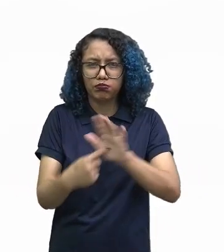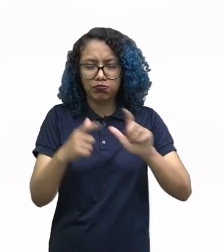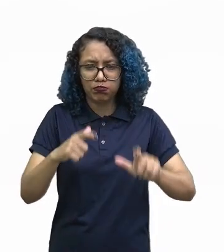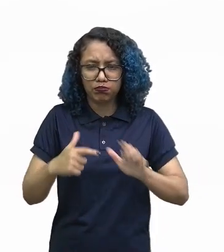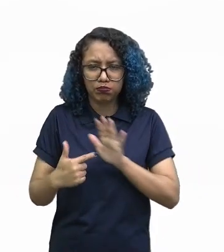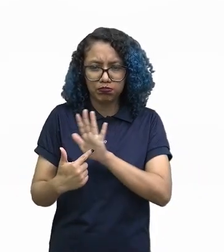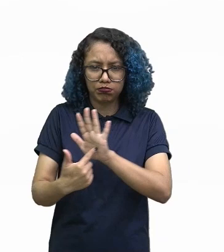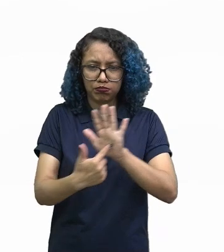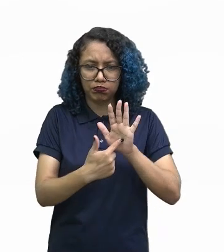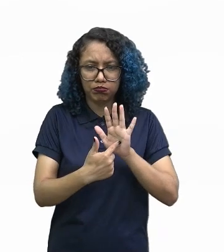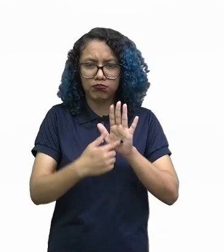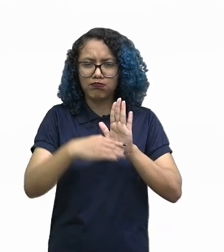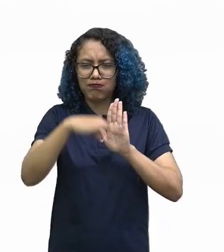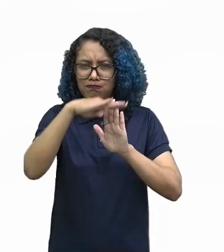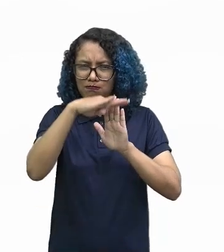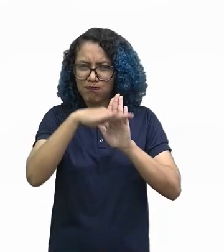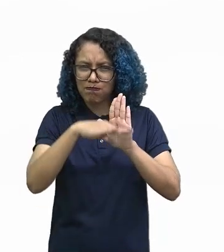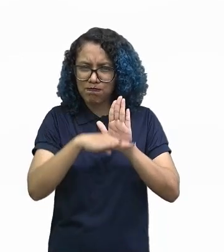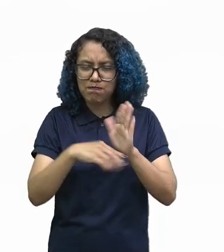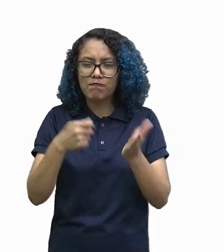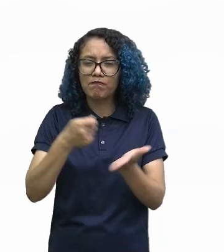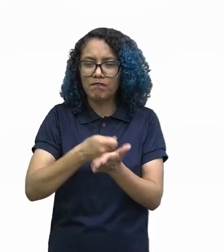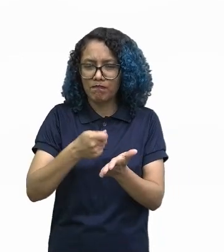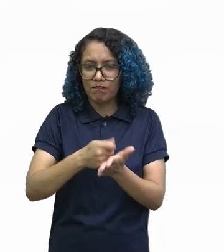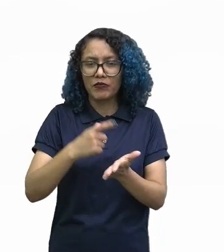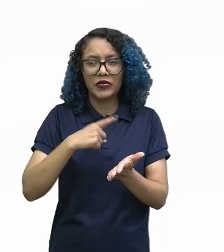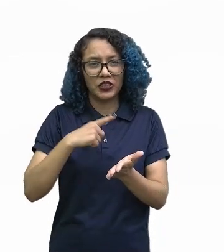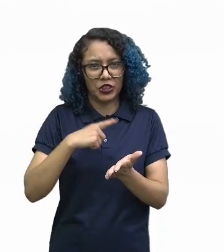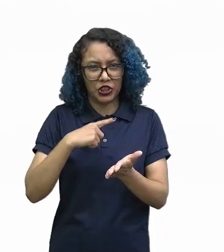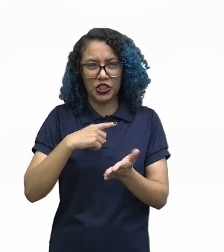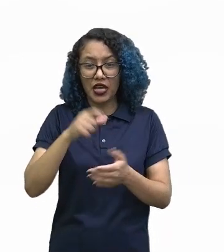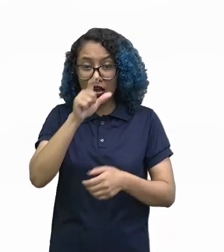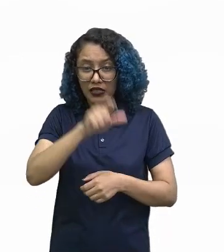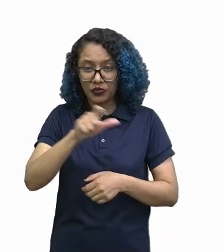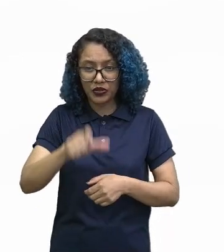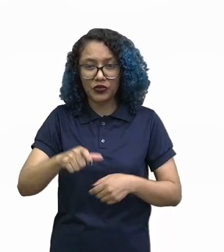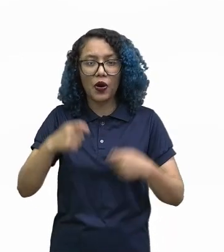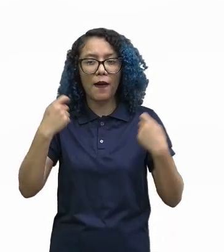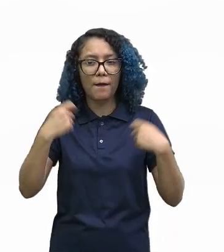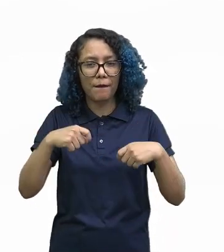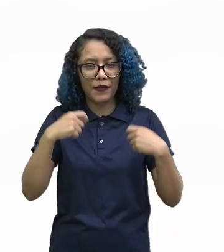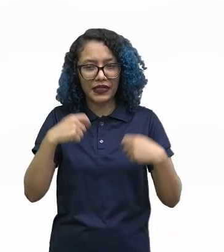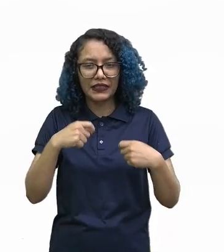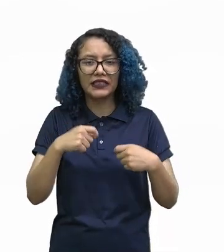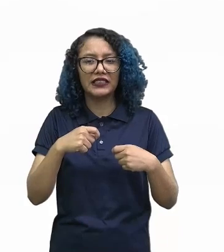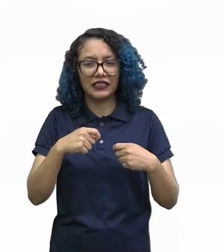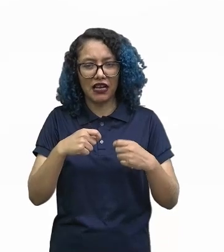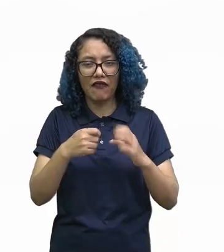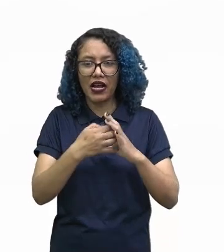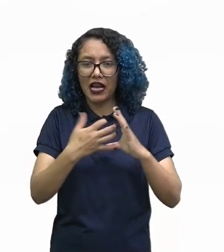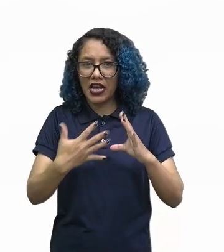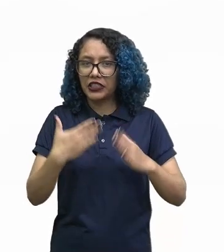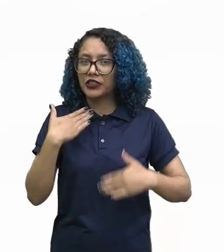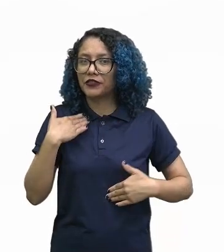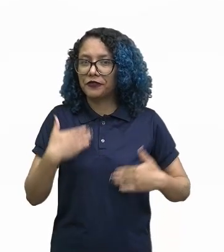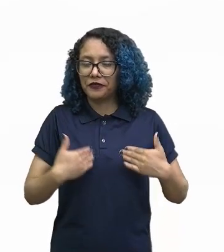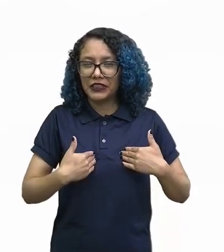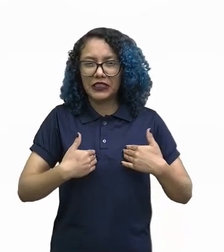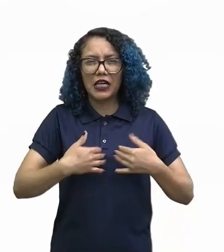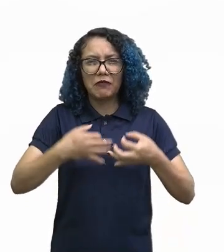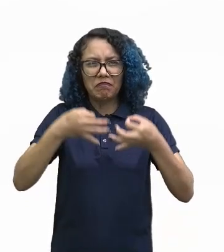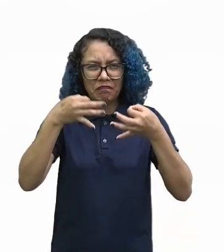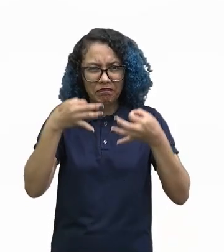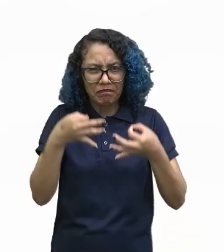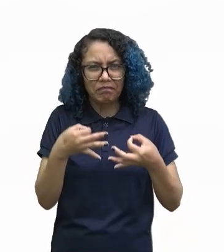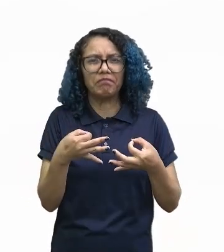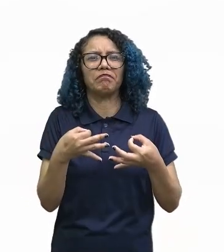por princípios rígidos e exigia dos bailarinos determinadas características físicas,